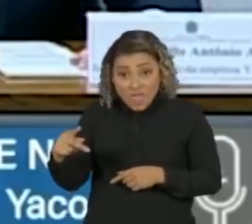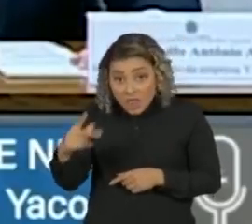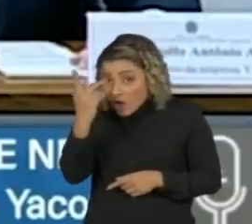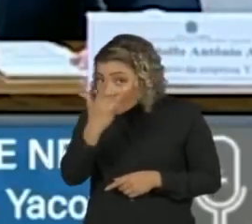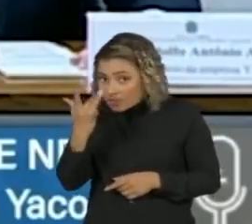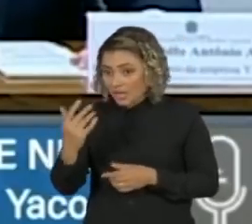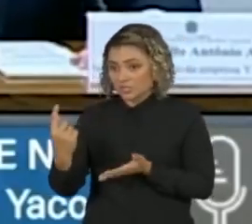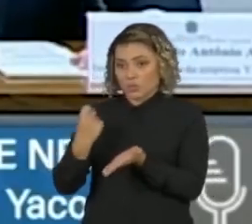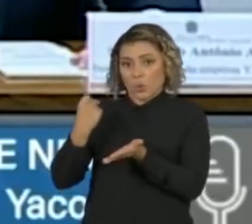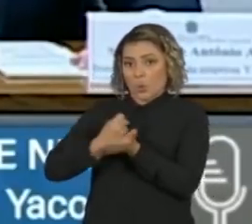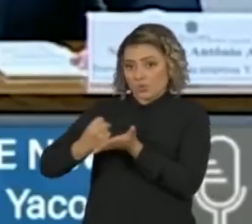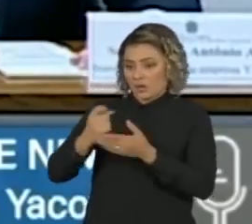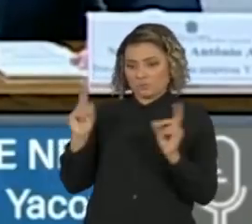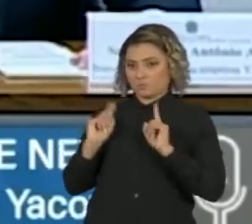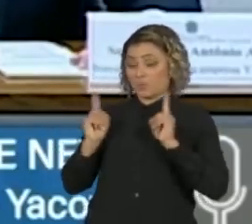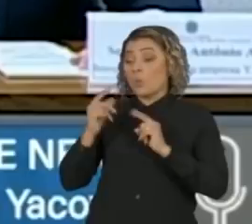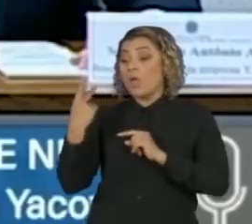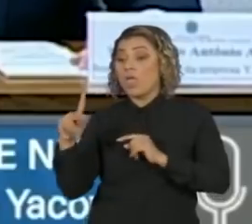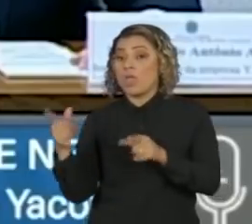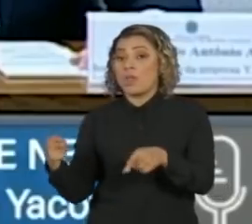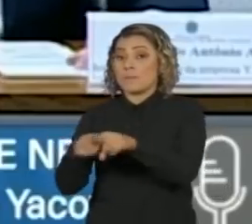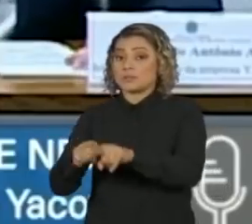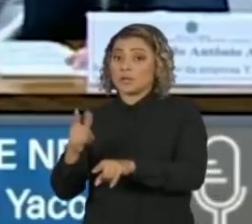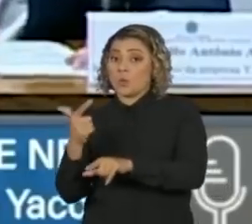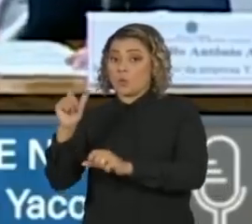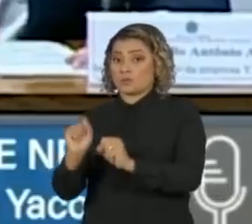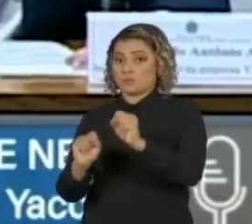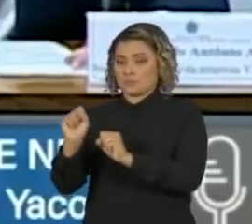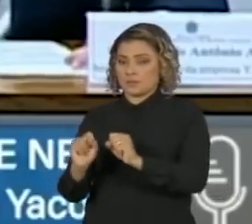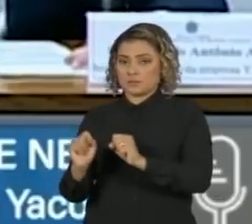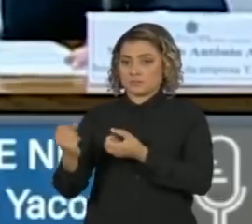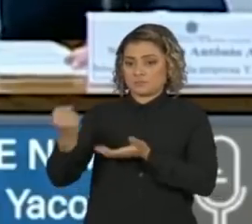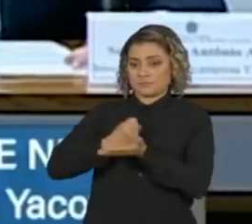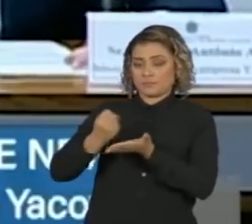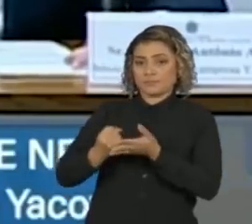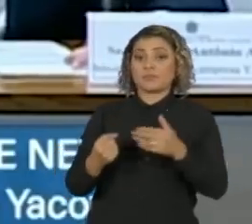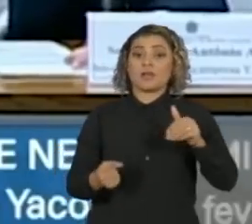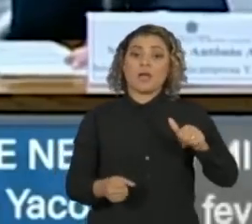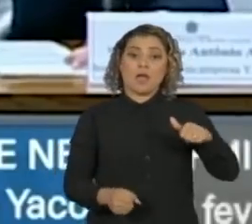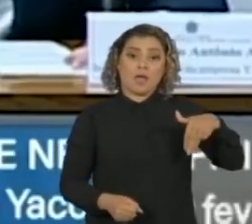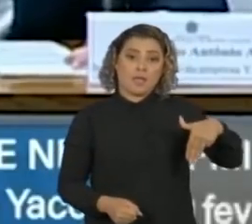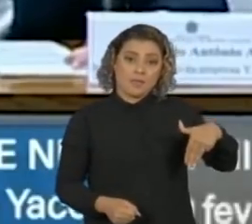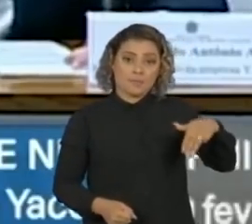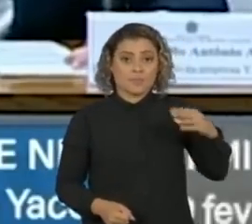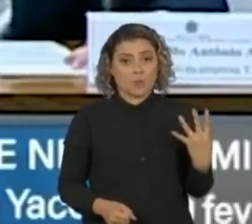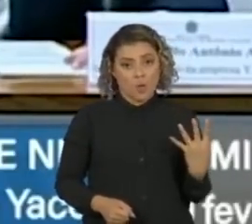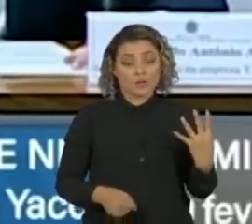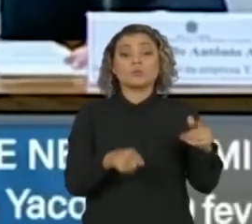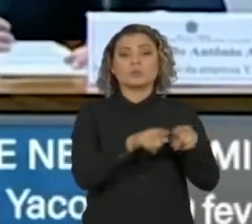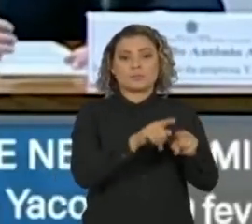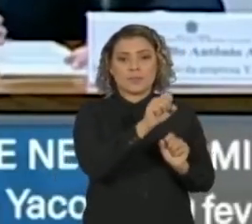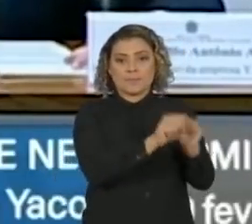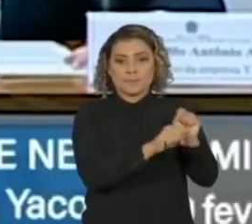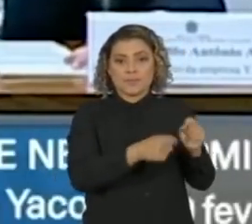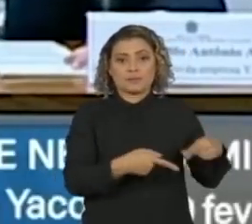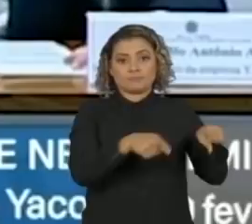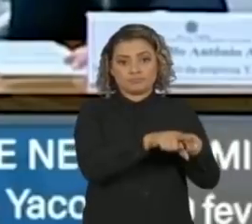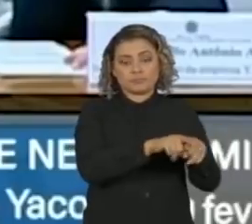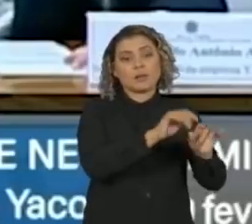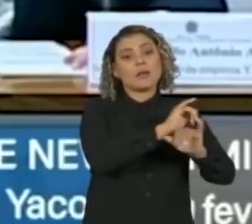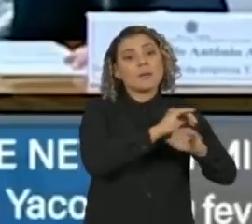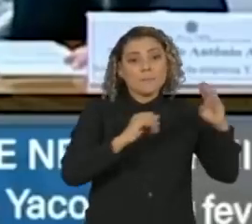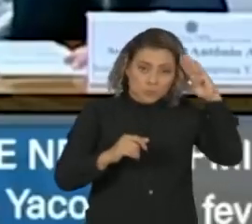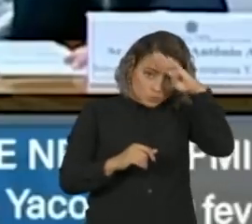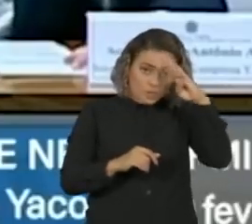feito, indiretamente, sim. E que a AM4, empresa que prestou serviços para a campanha de Bolsonaro,